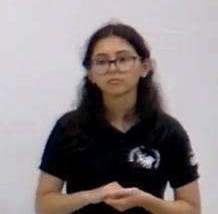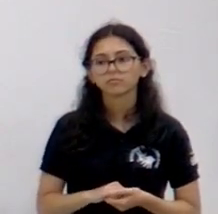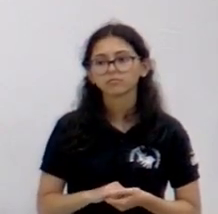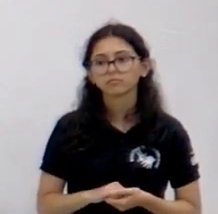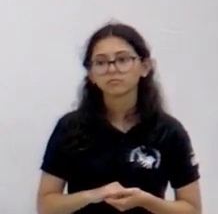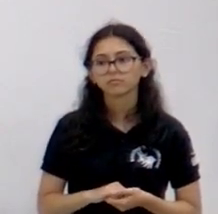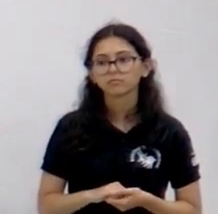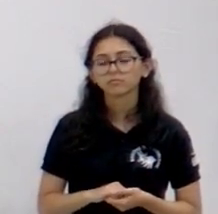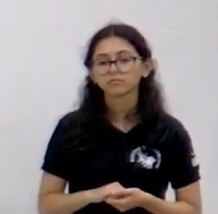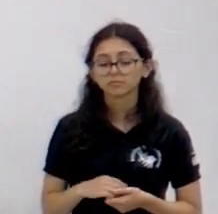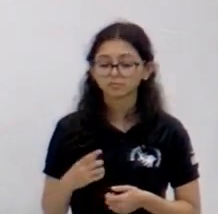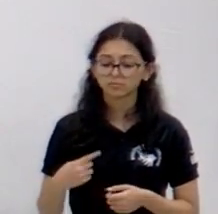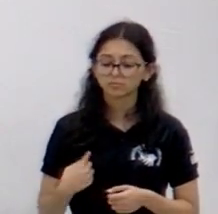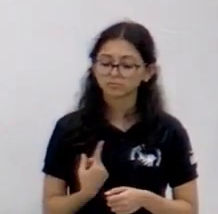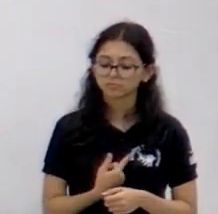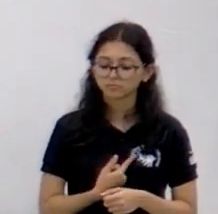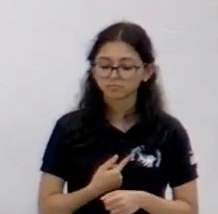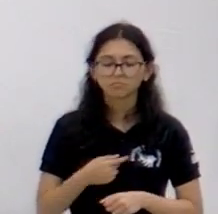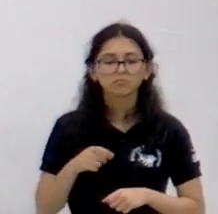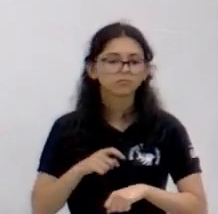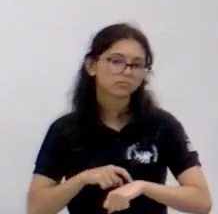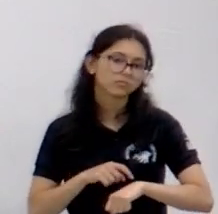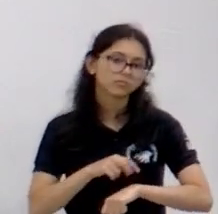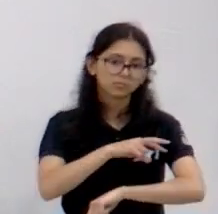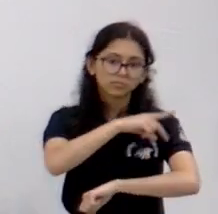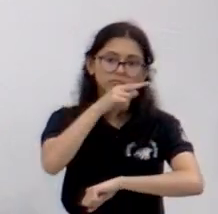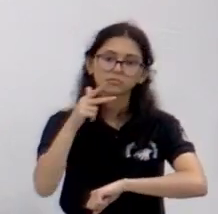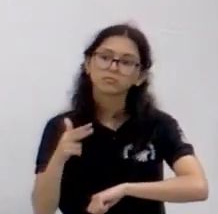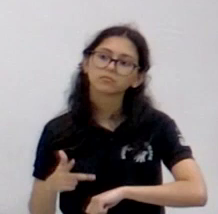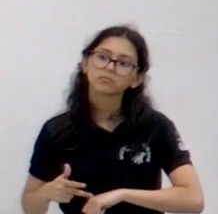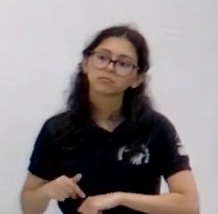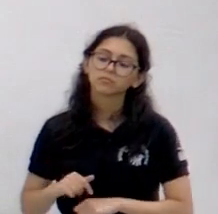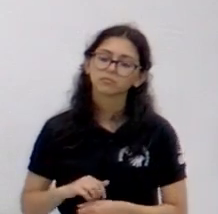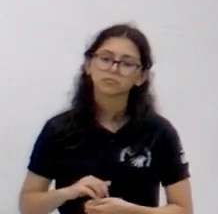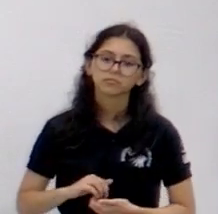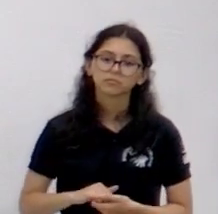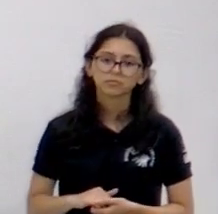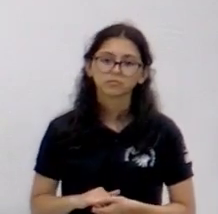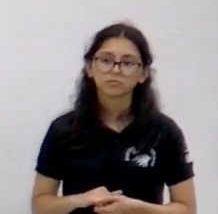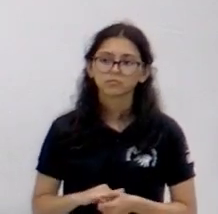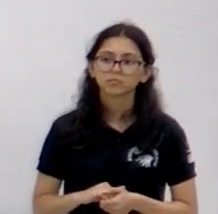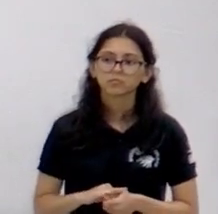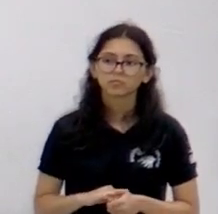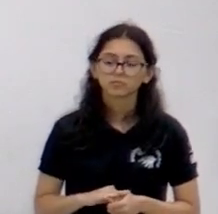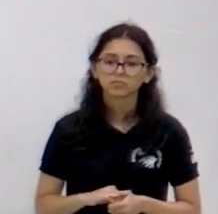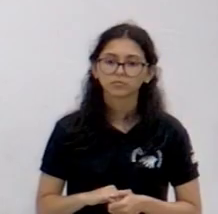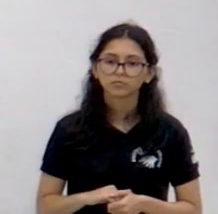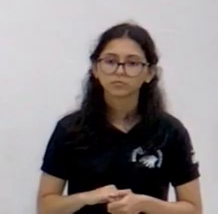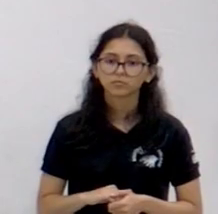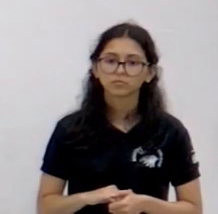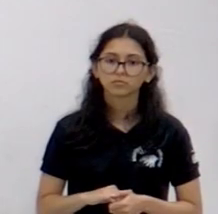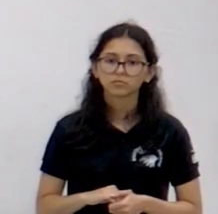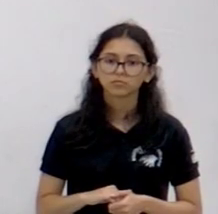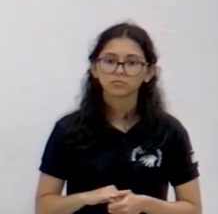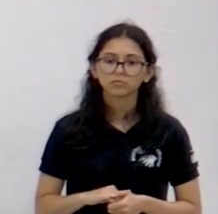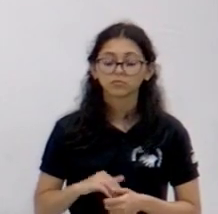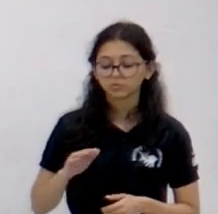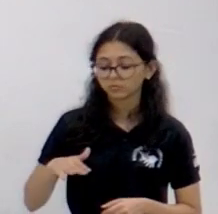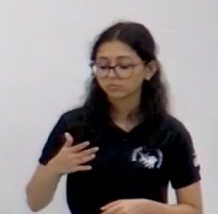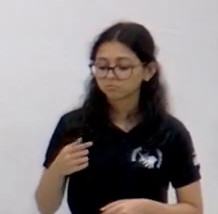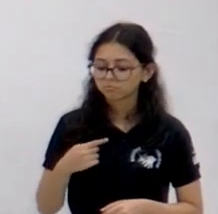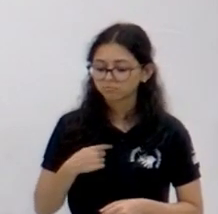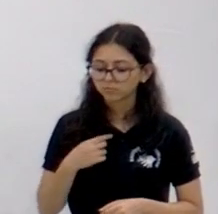Estamos no período de Natal, quando olho para a diferença entre questionar e